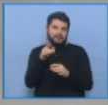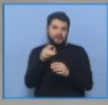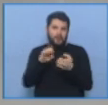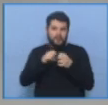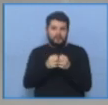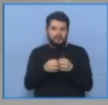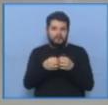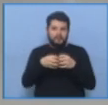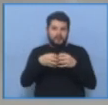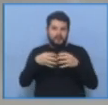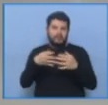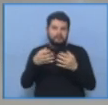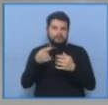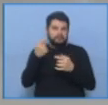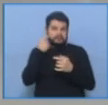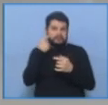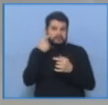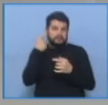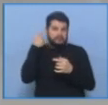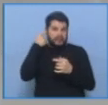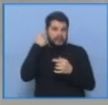agravando e que motiva esta cimeira no Vaticano.